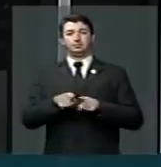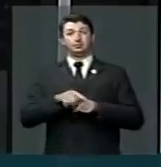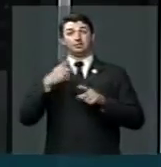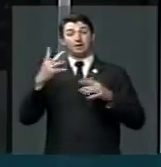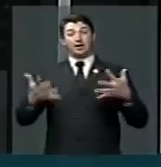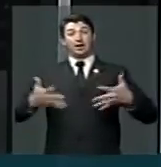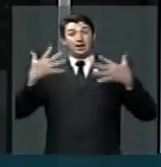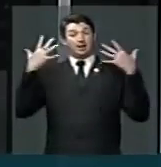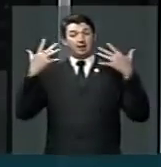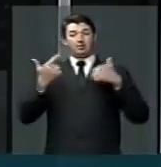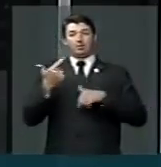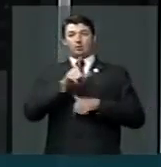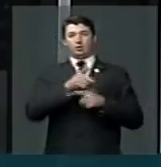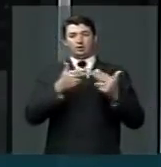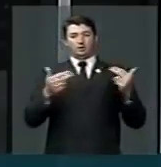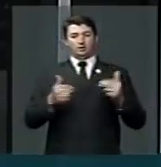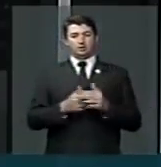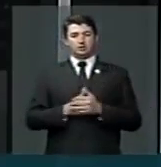muita alegria